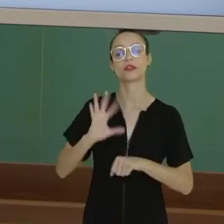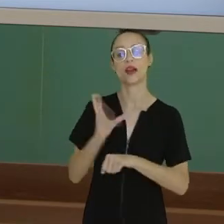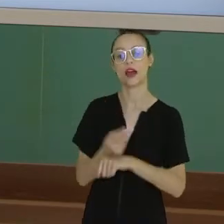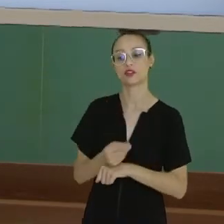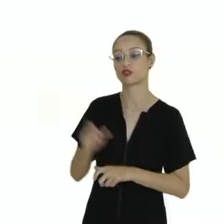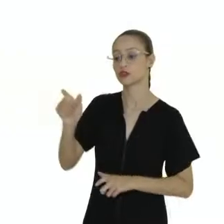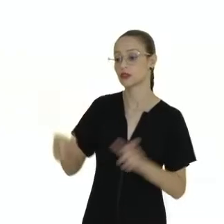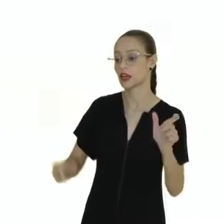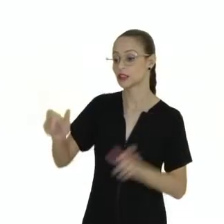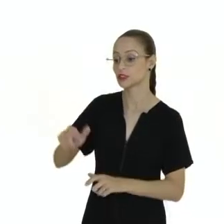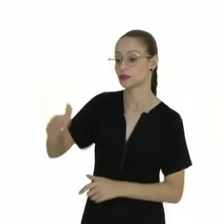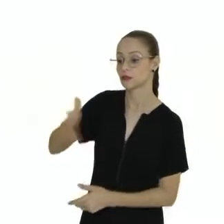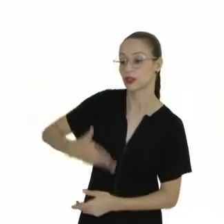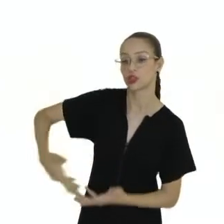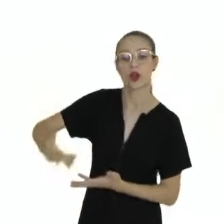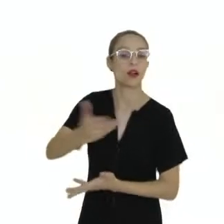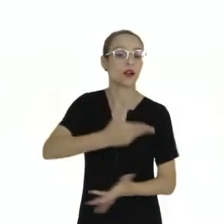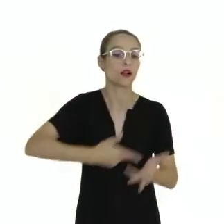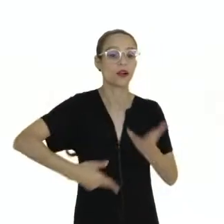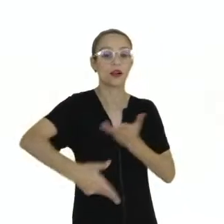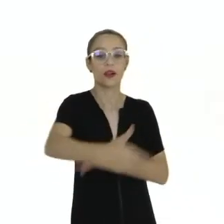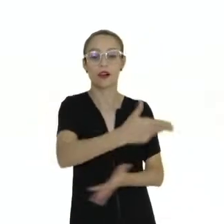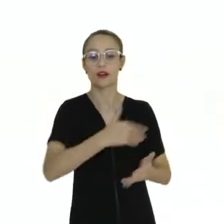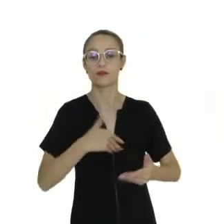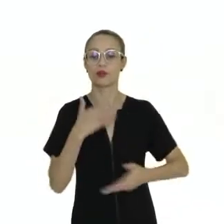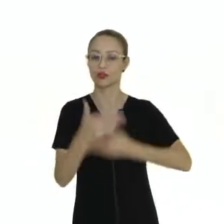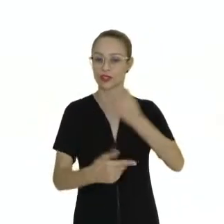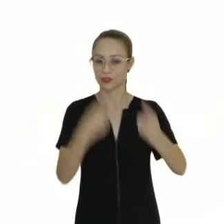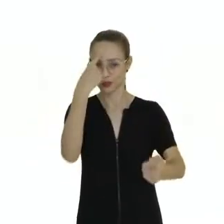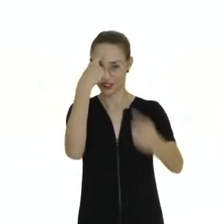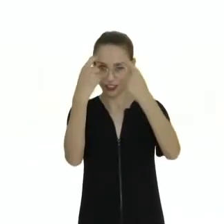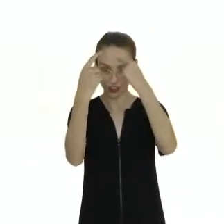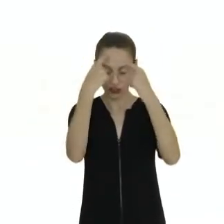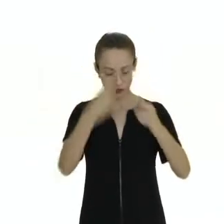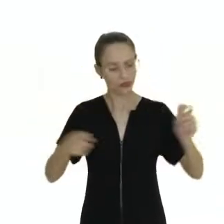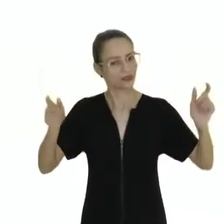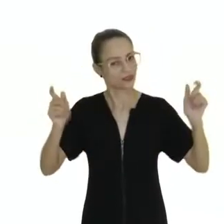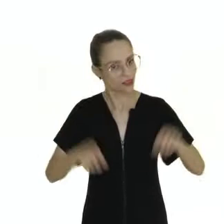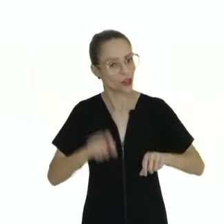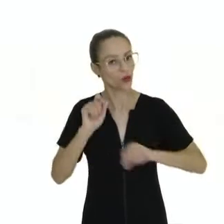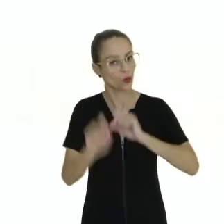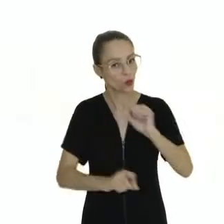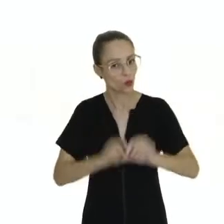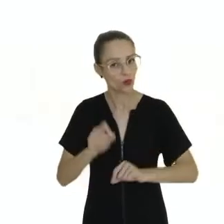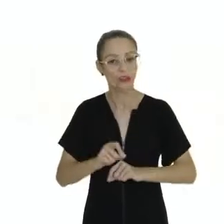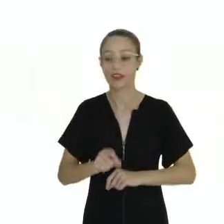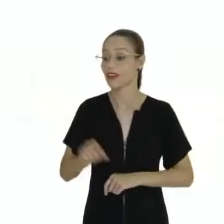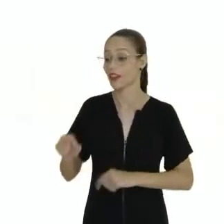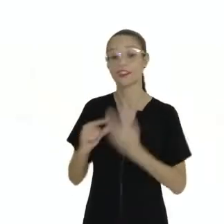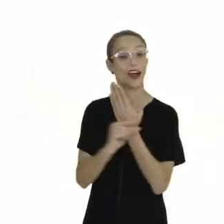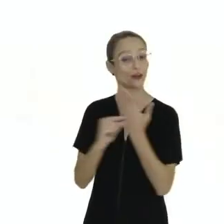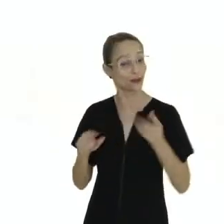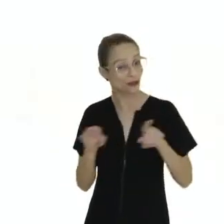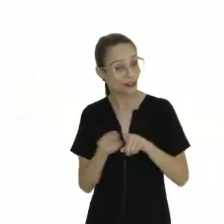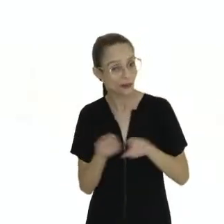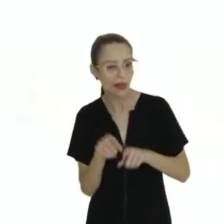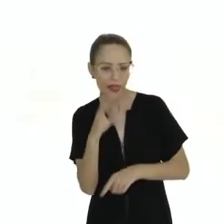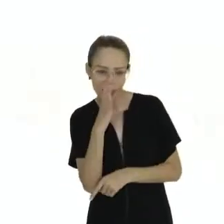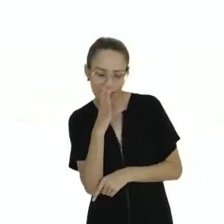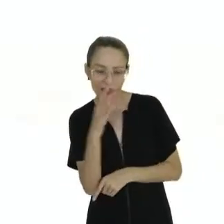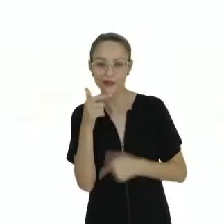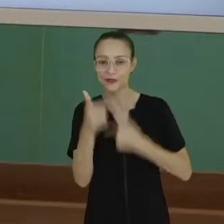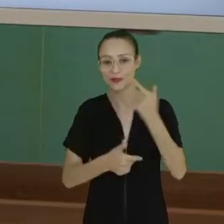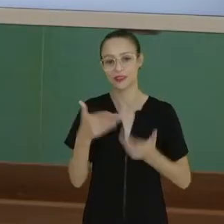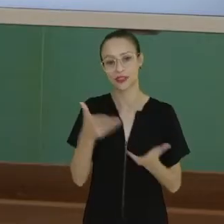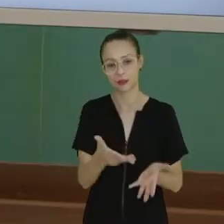se envolve diretamente no processo criativo, permitindo que se torne coautores, editores, observadores do